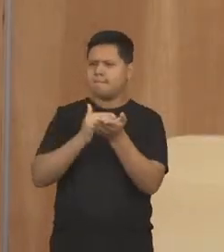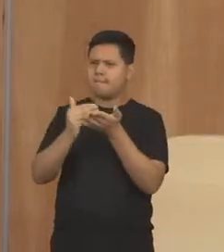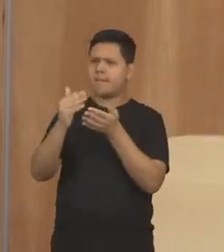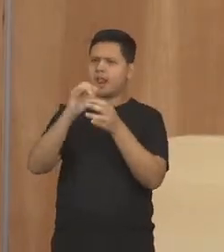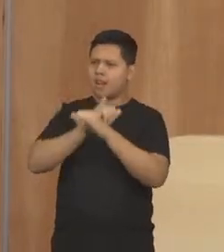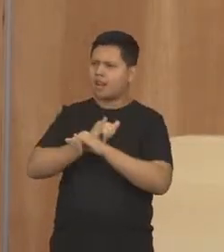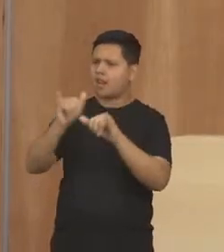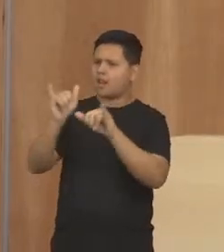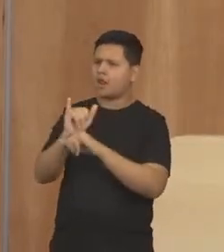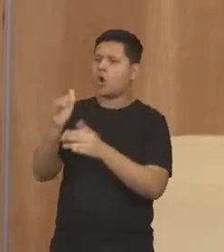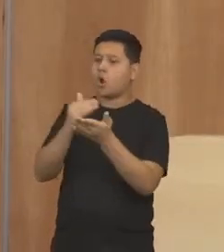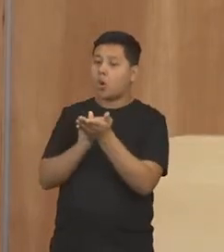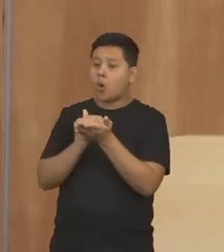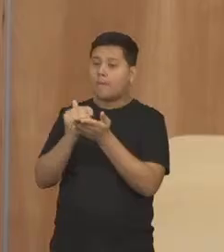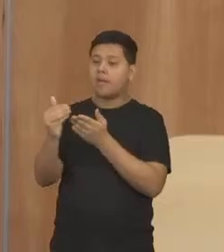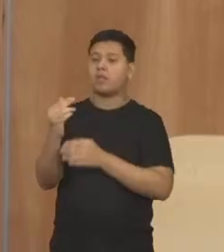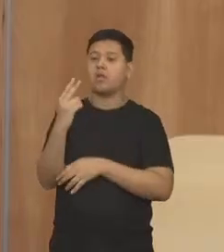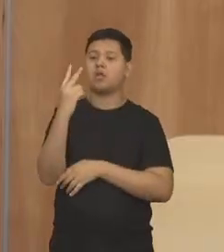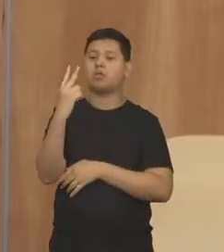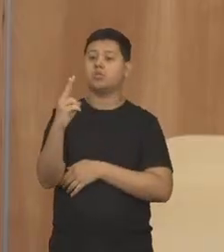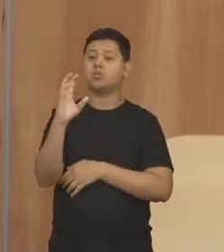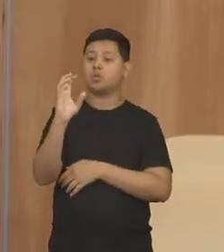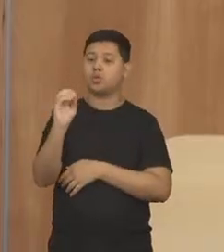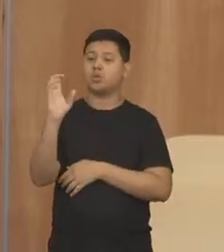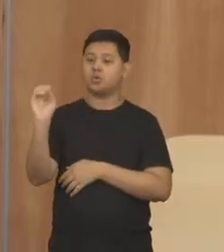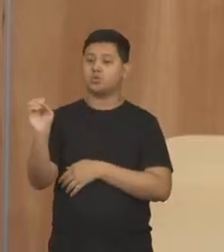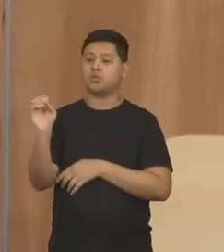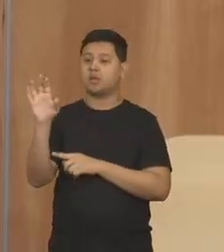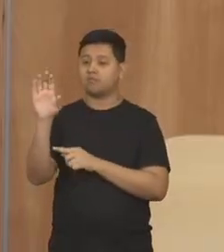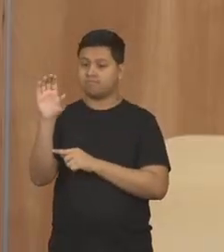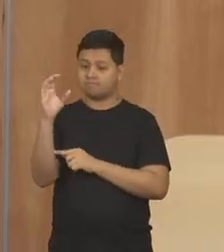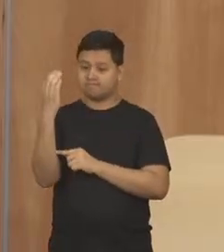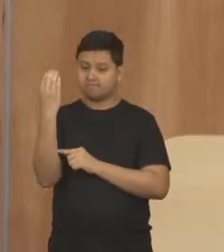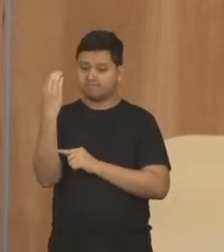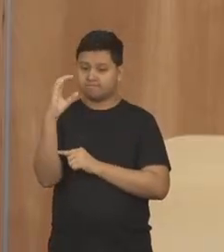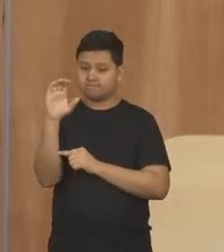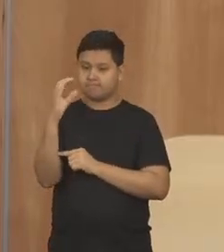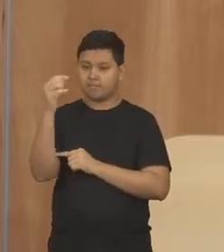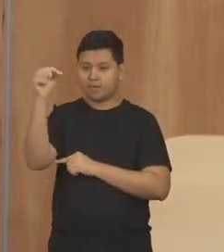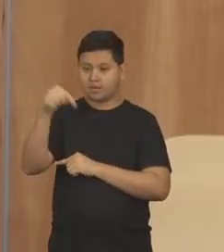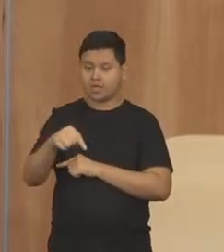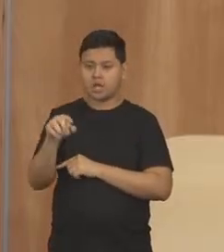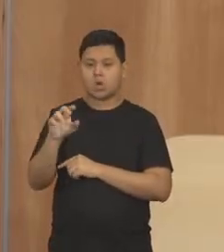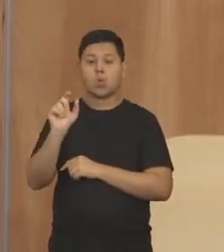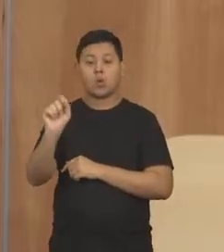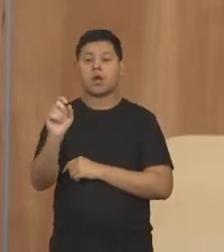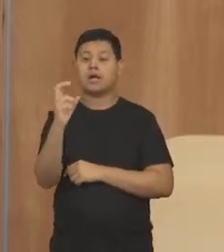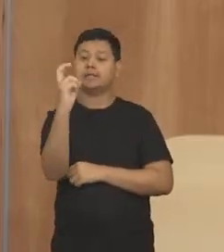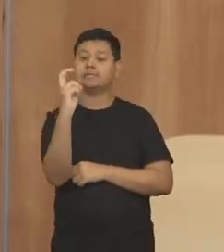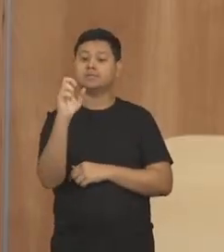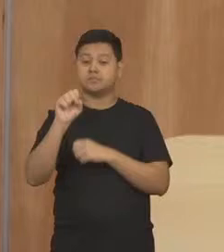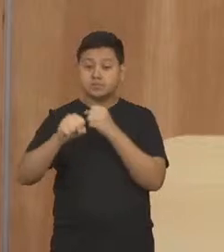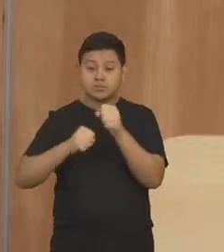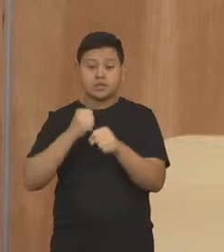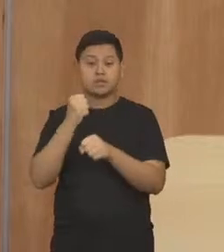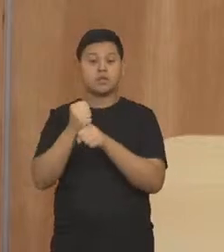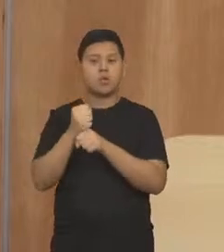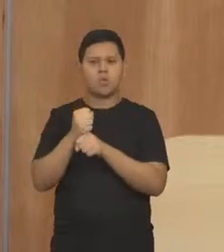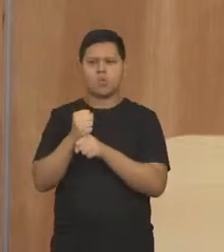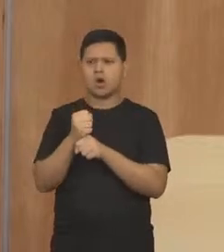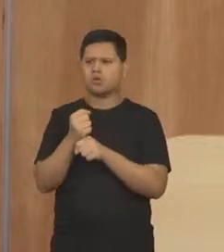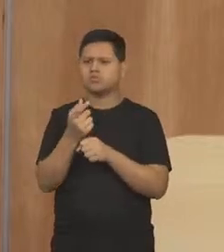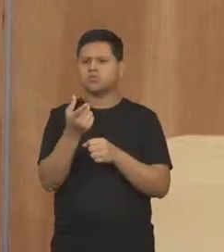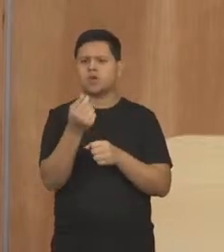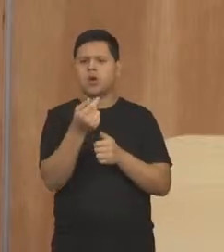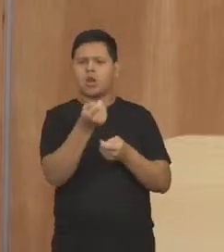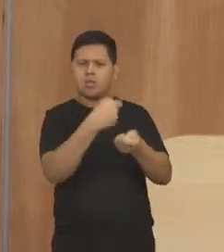vai começar cerca de 200 câmeras aqui em Jacareí. Ou seja, em 5 anos, com todos os investimentos